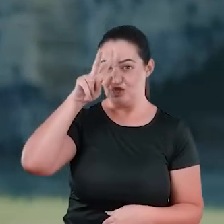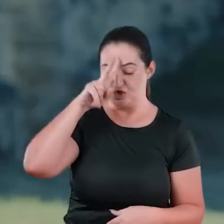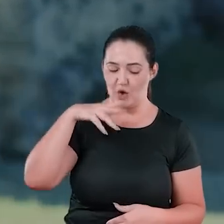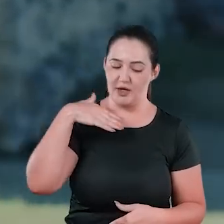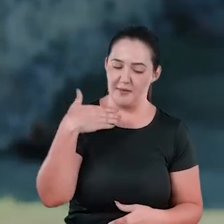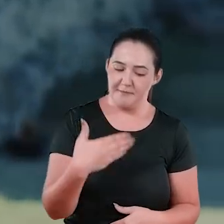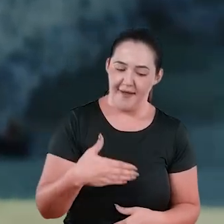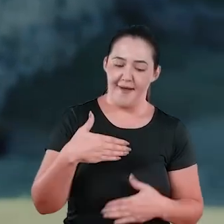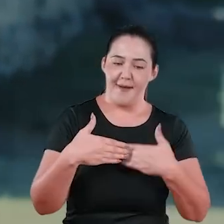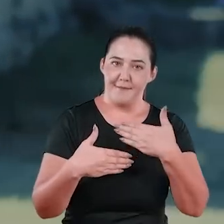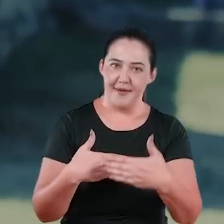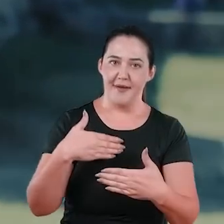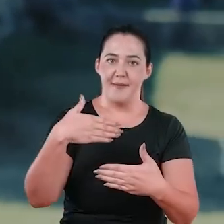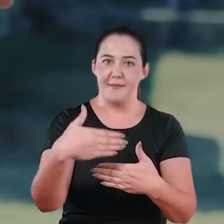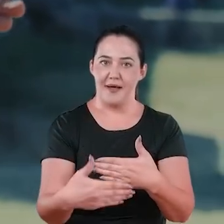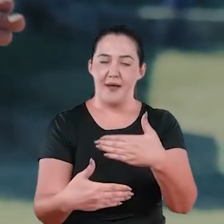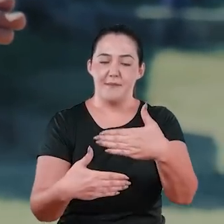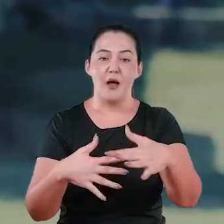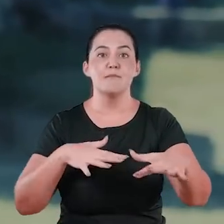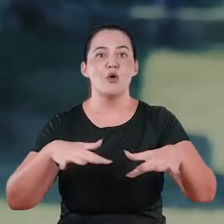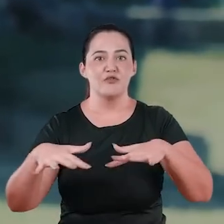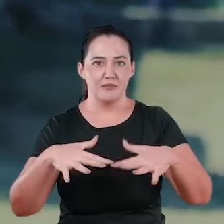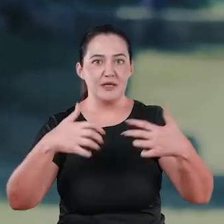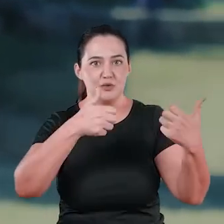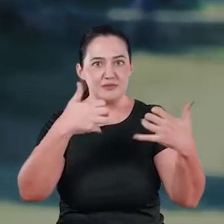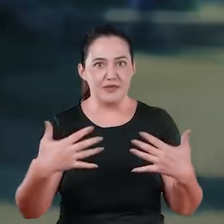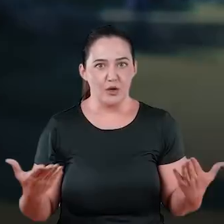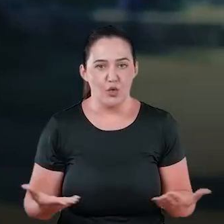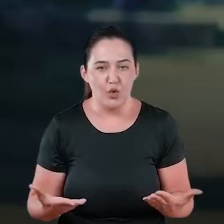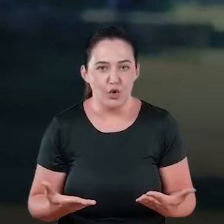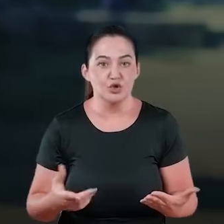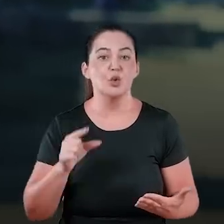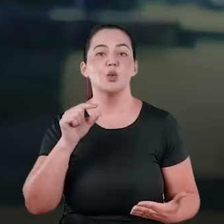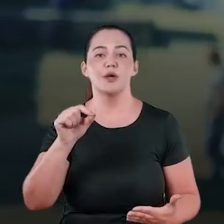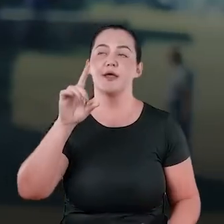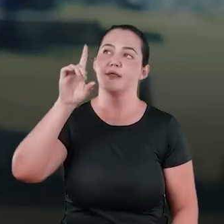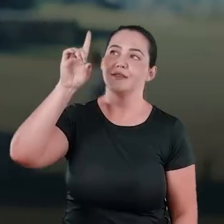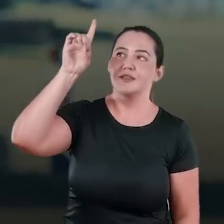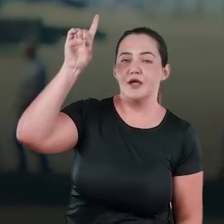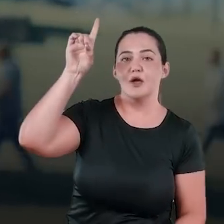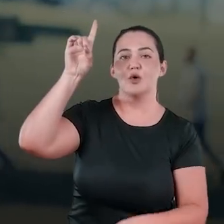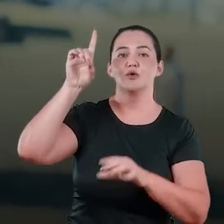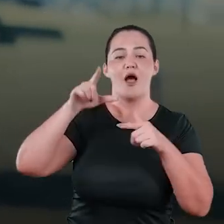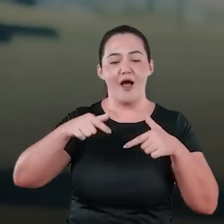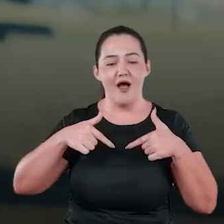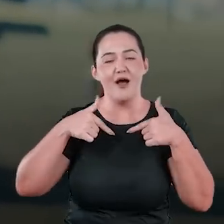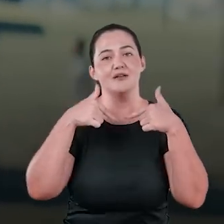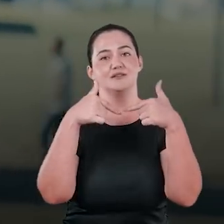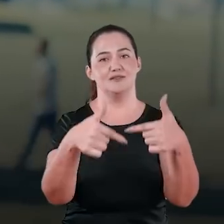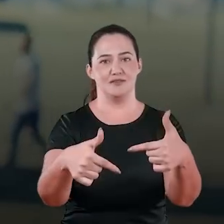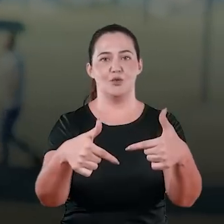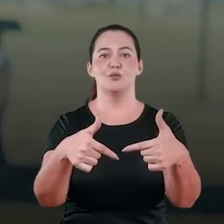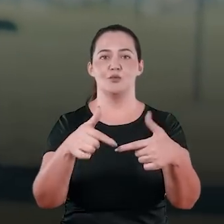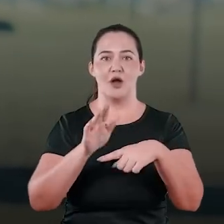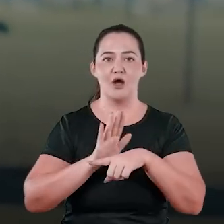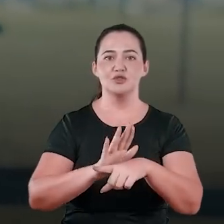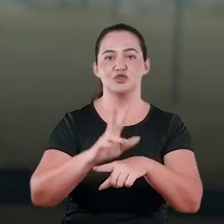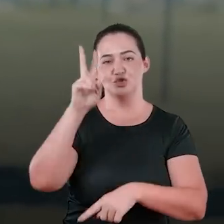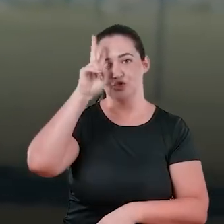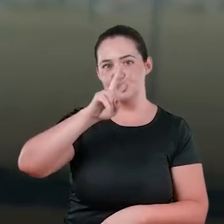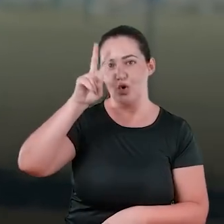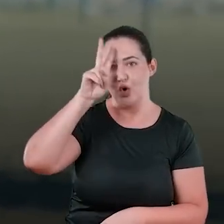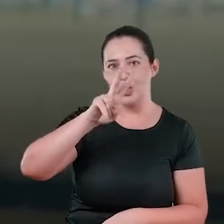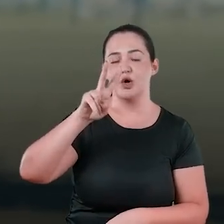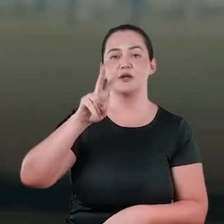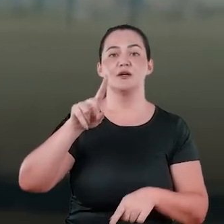de todos esses movimentos que eu descrevi no programa de hoje, você vê a providência de Deus agindo em meio à história, em meio